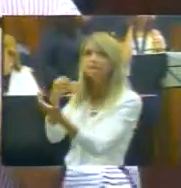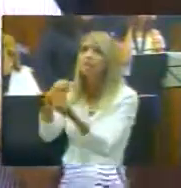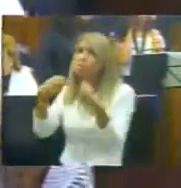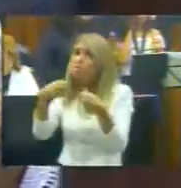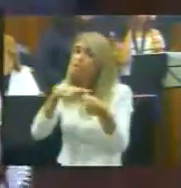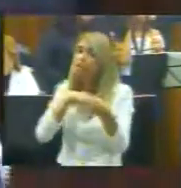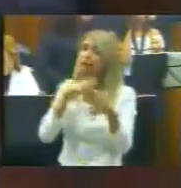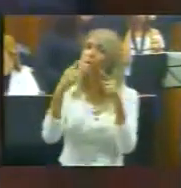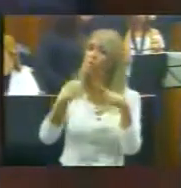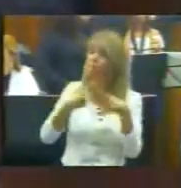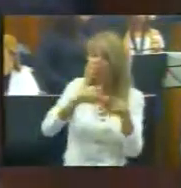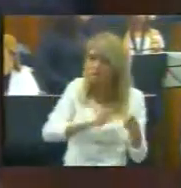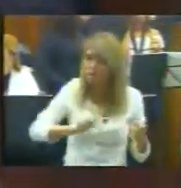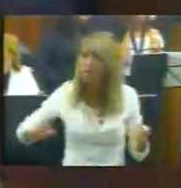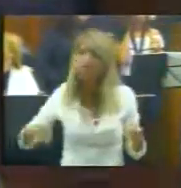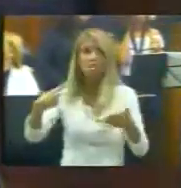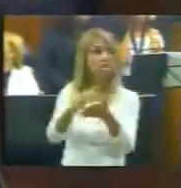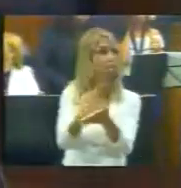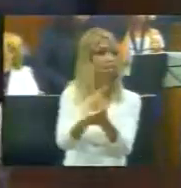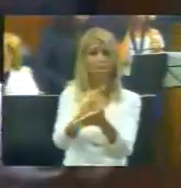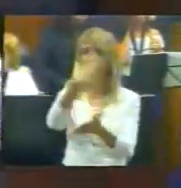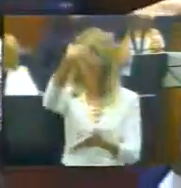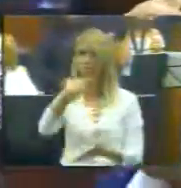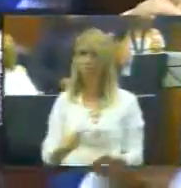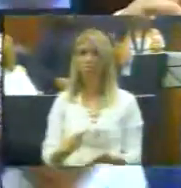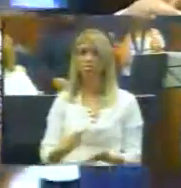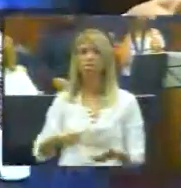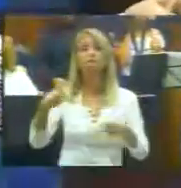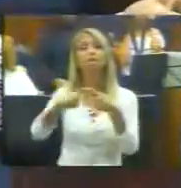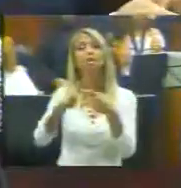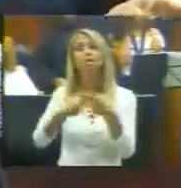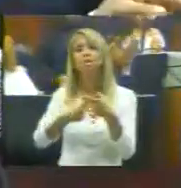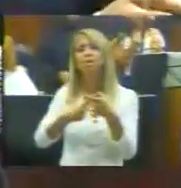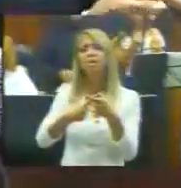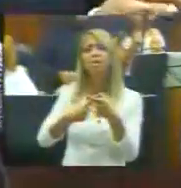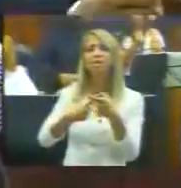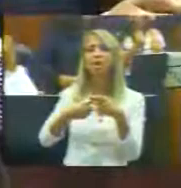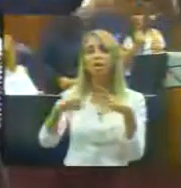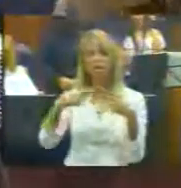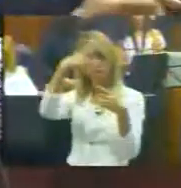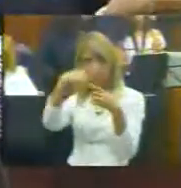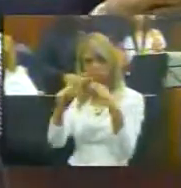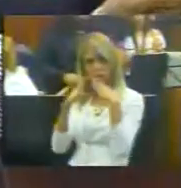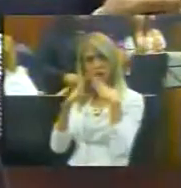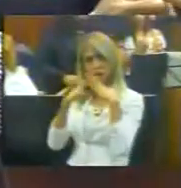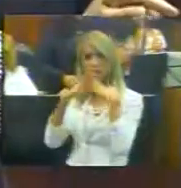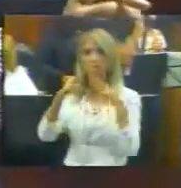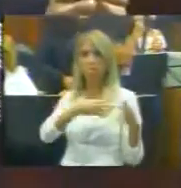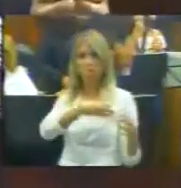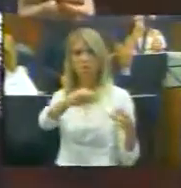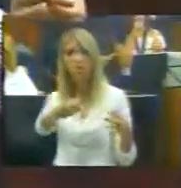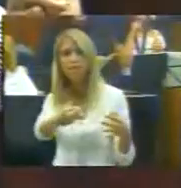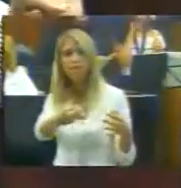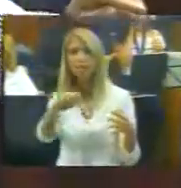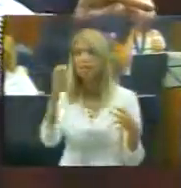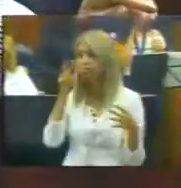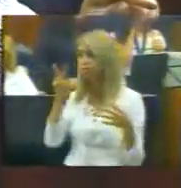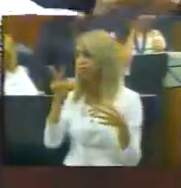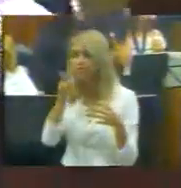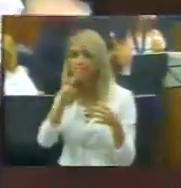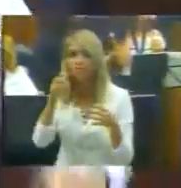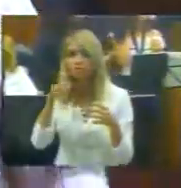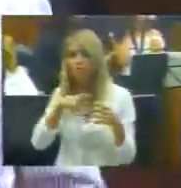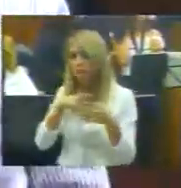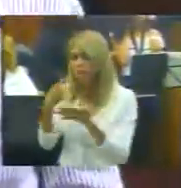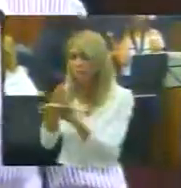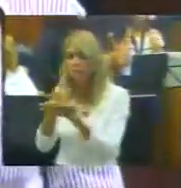na nossa casa, Aquiles, nós tomamos as providências para que nossos filhos e filhas não coloquem objetos na tomada